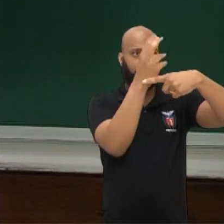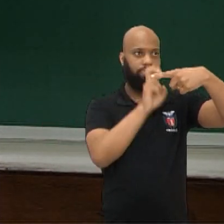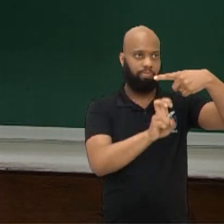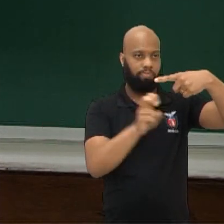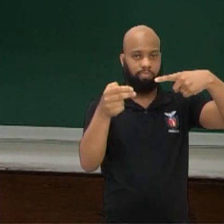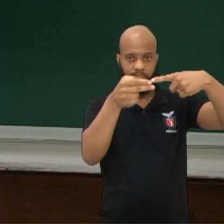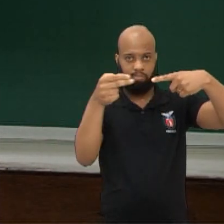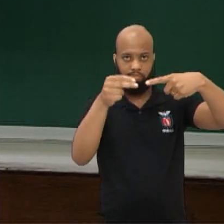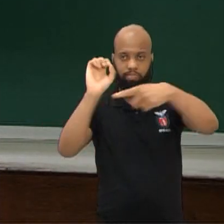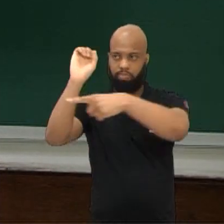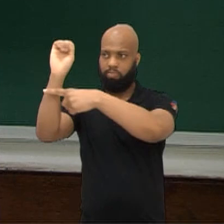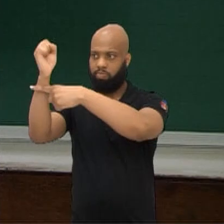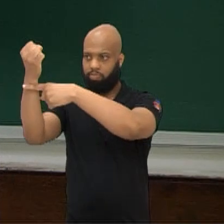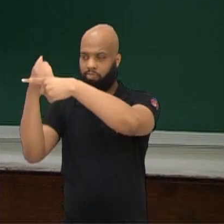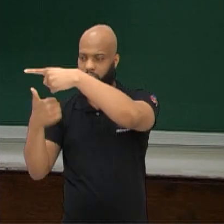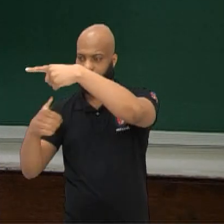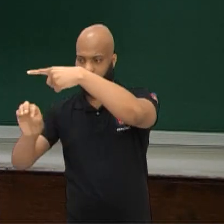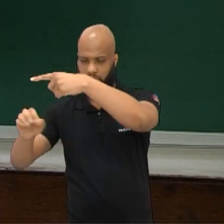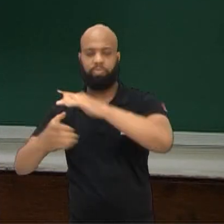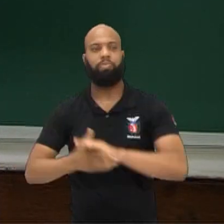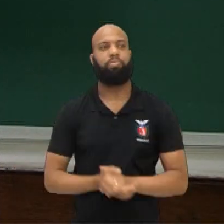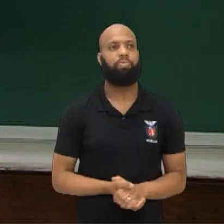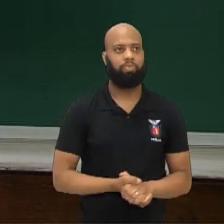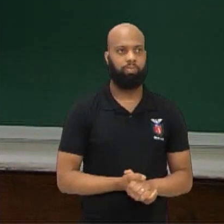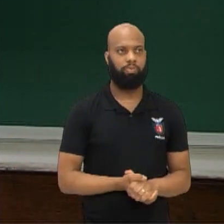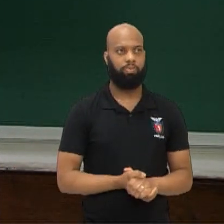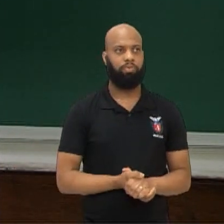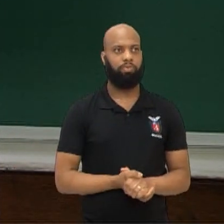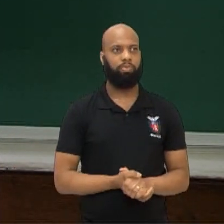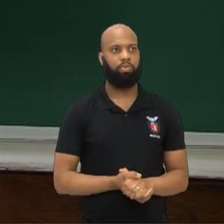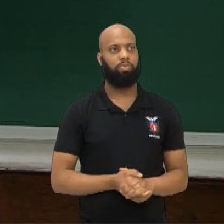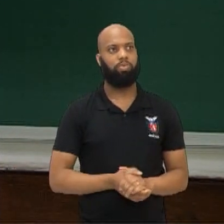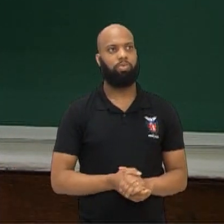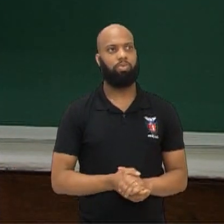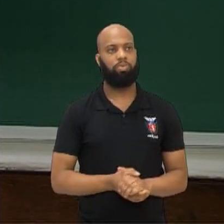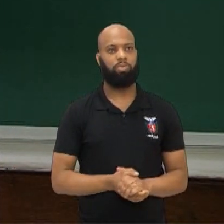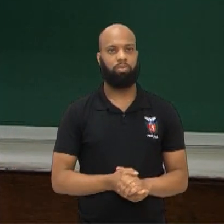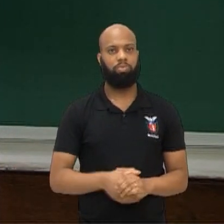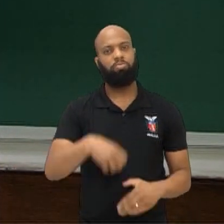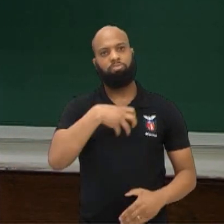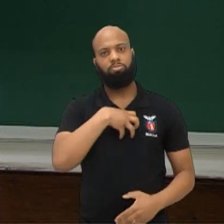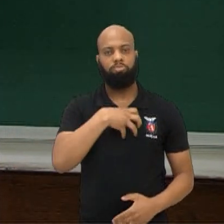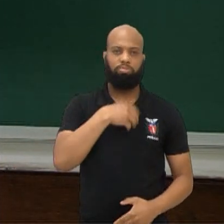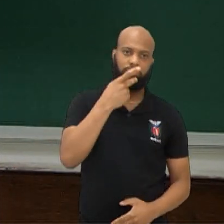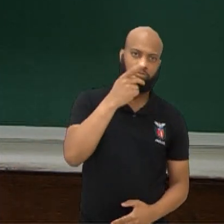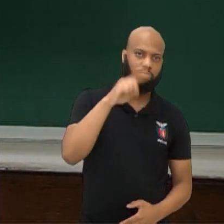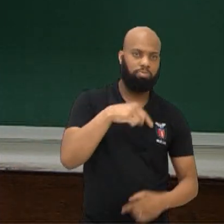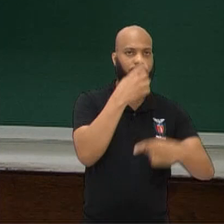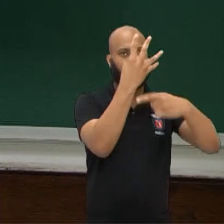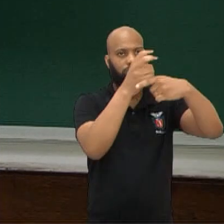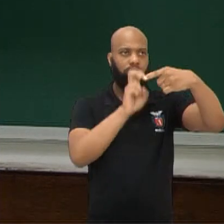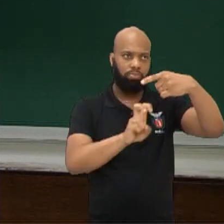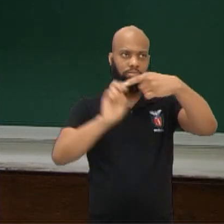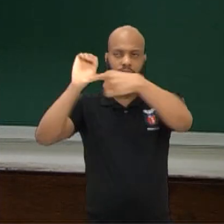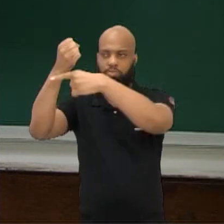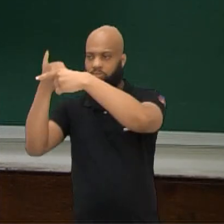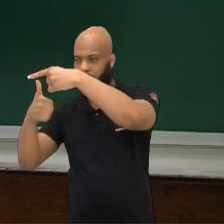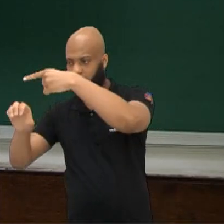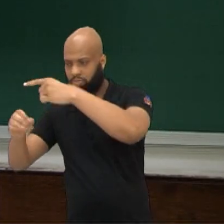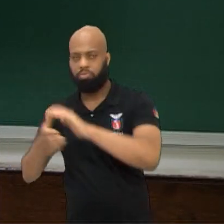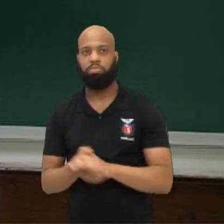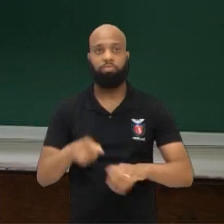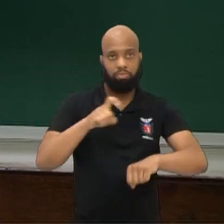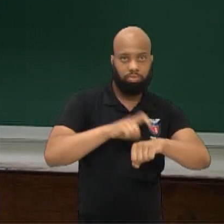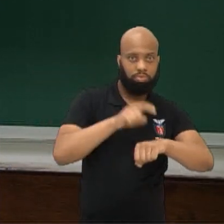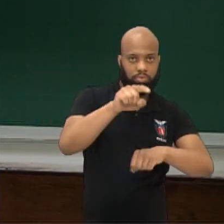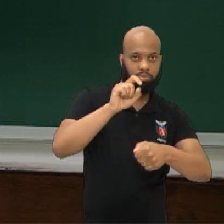4/5 igual a 8/10. Ou 4 está para 5, assim como 8 está para 10. Tá bom?